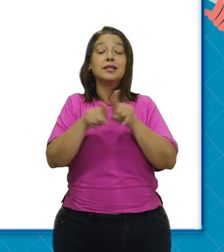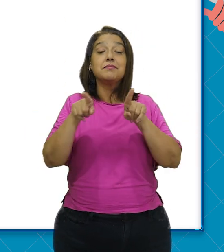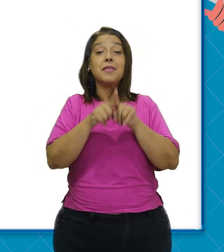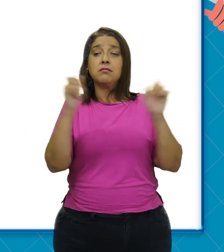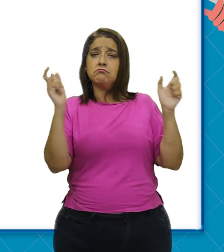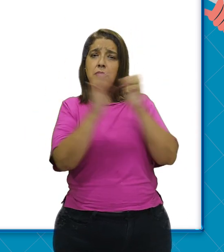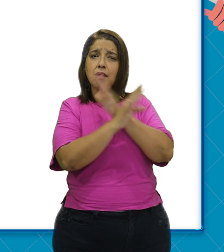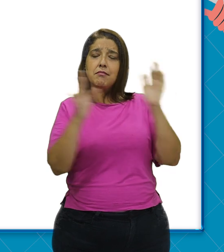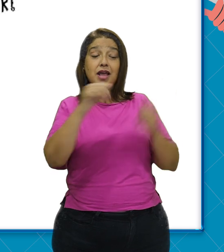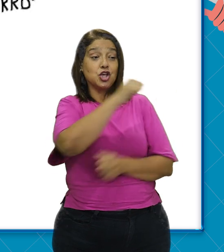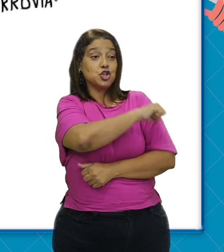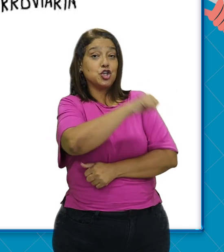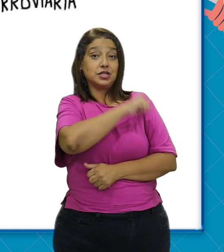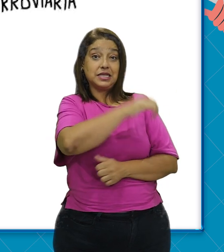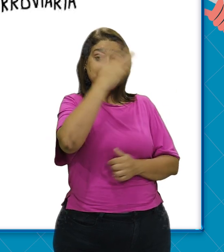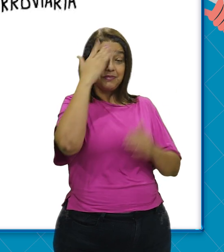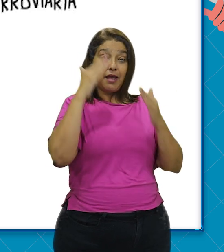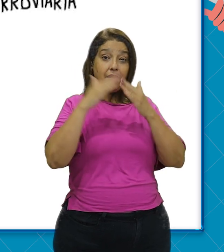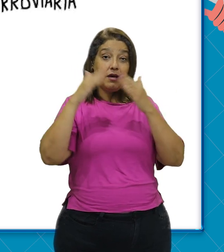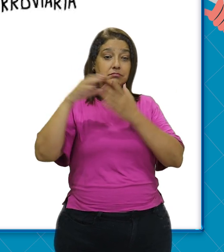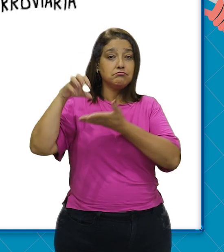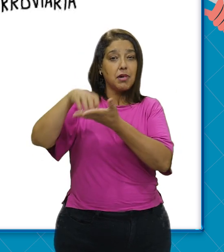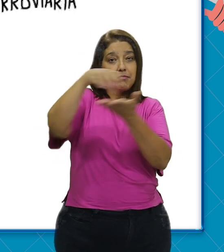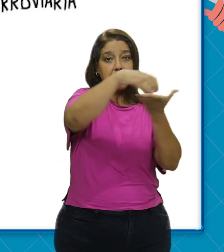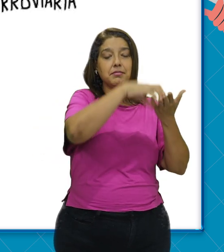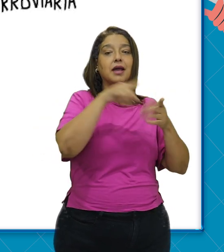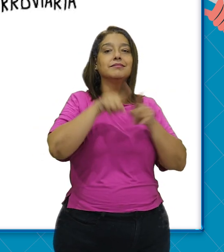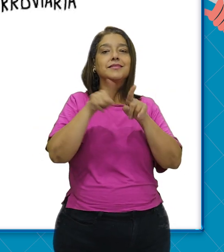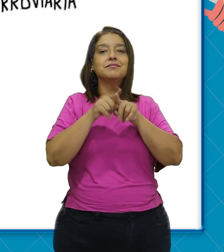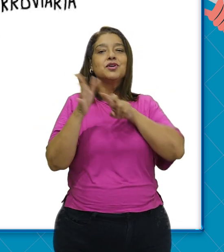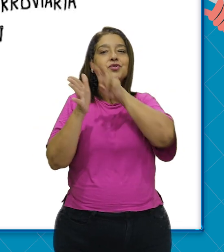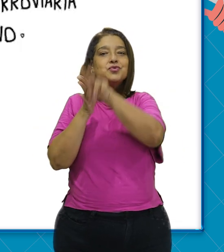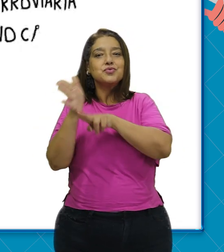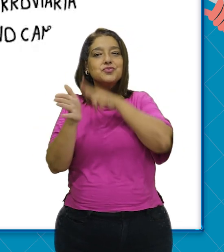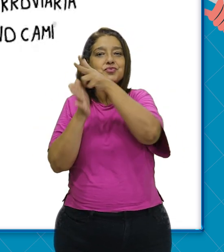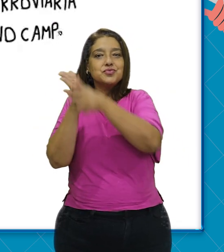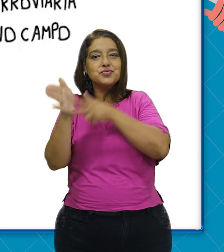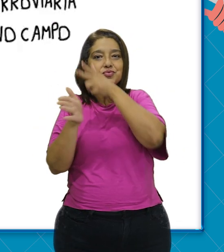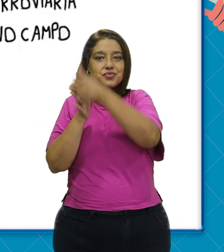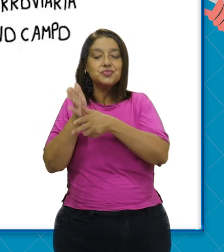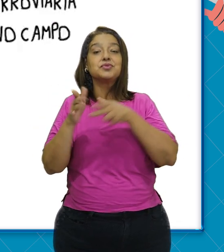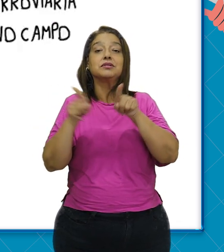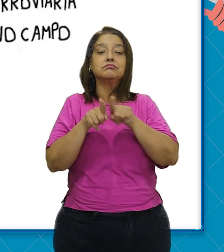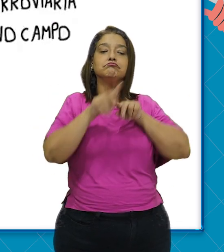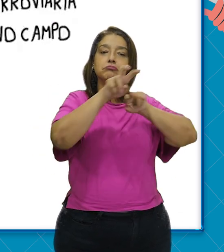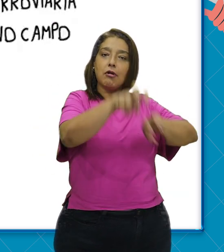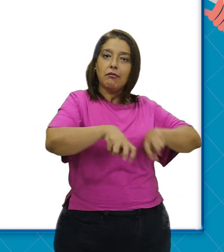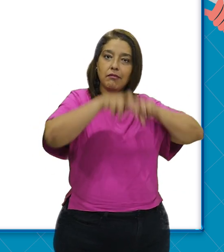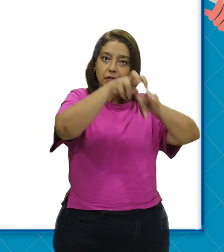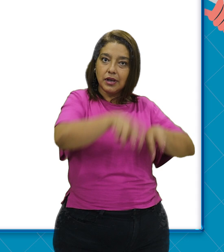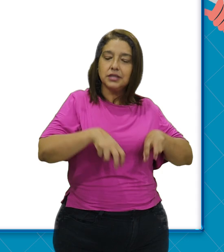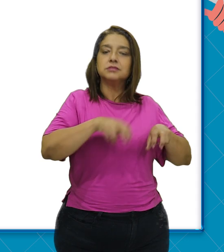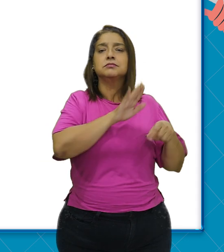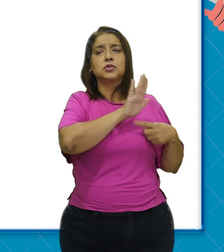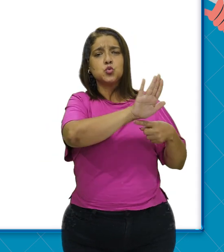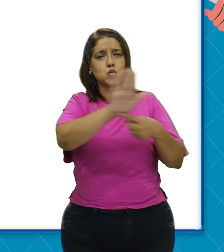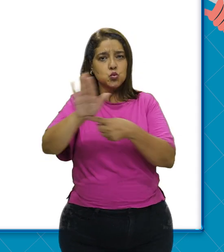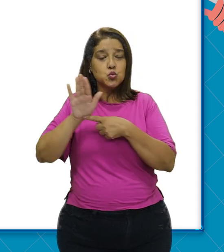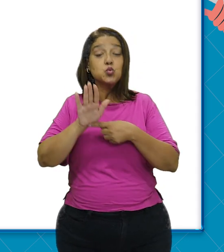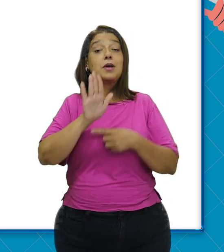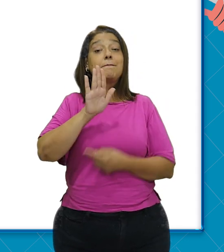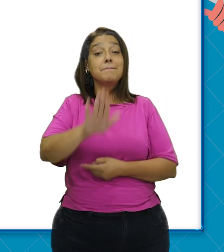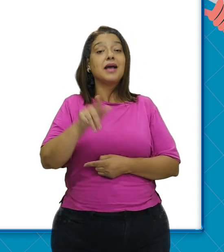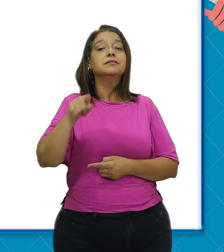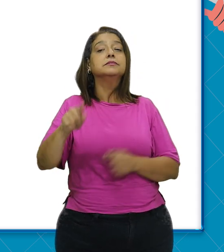a expansão da malha ferroviária e o incentivo à imigração e fixação de estrangeiros no campo. Mas voltando à reurbanização